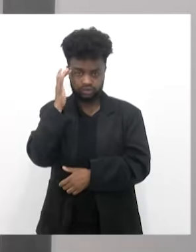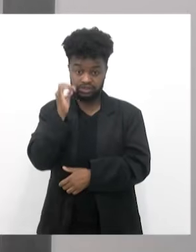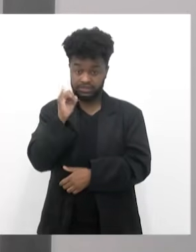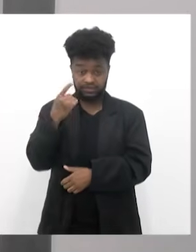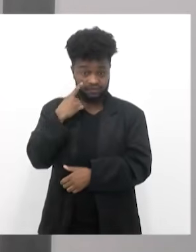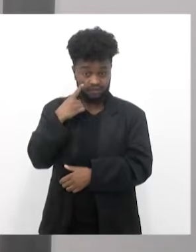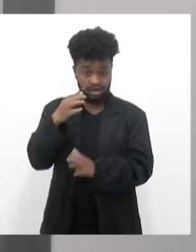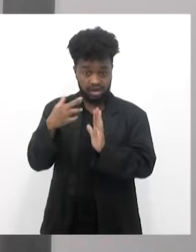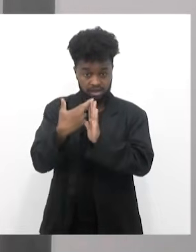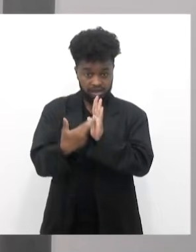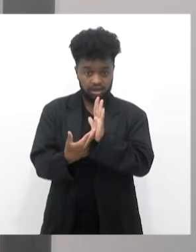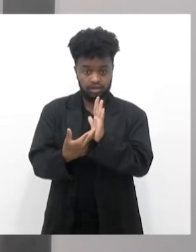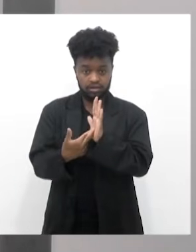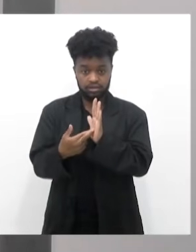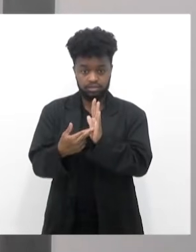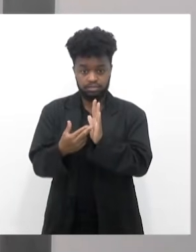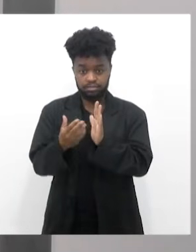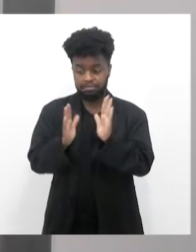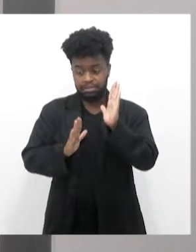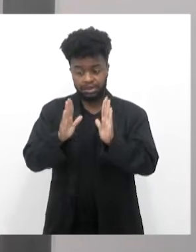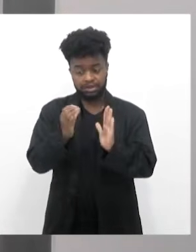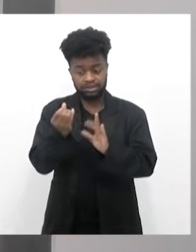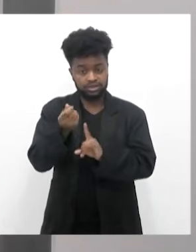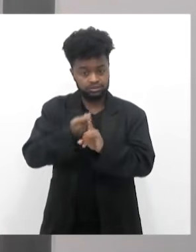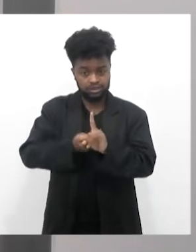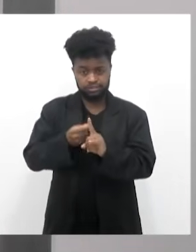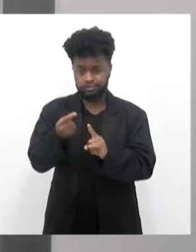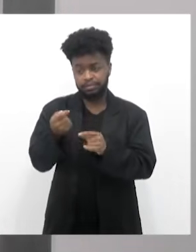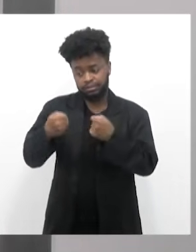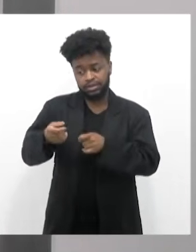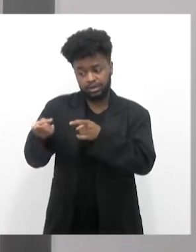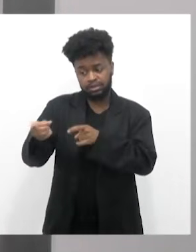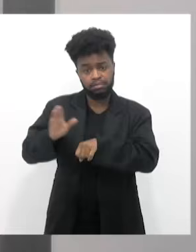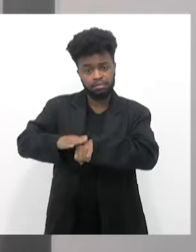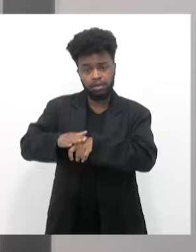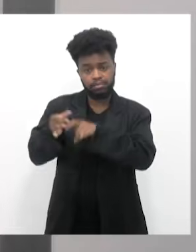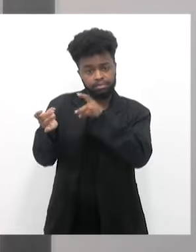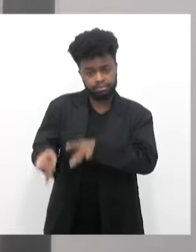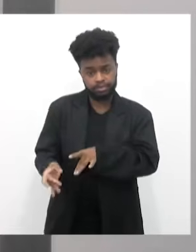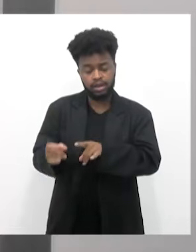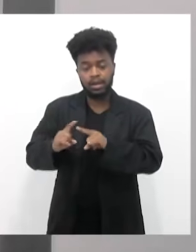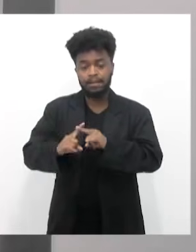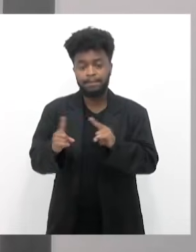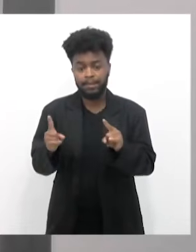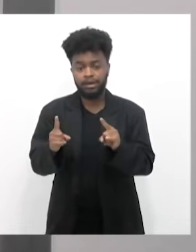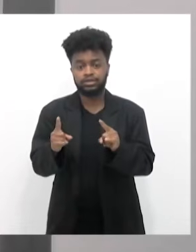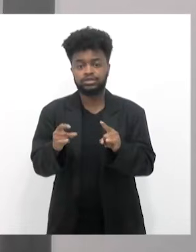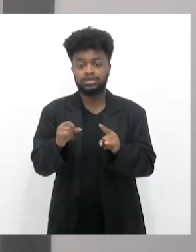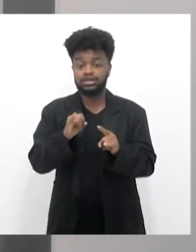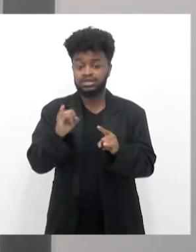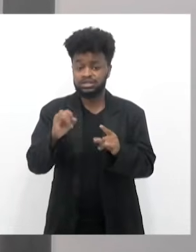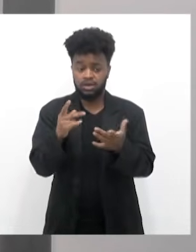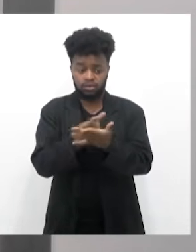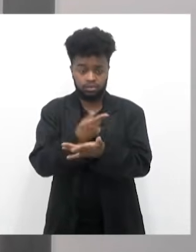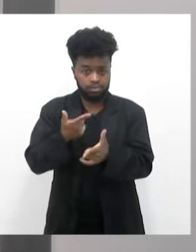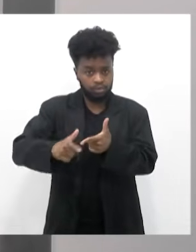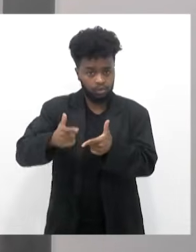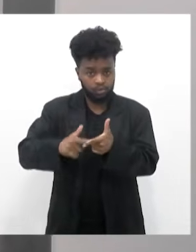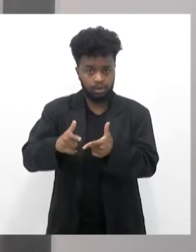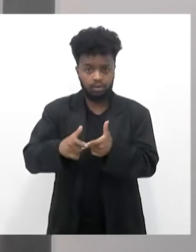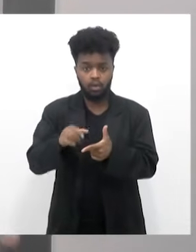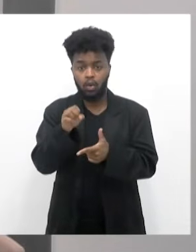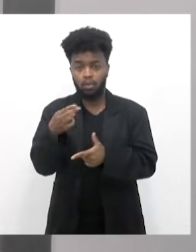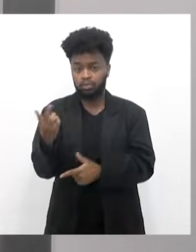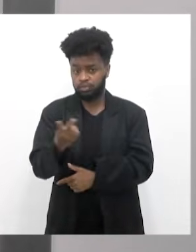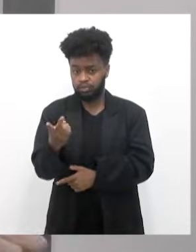regra dos próprios 6 meses, ele tem que se desincompatibilizar e vai gerar dupla vacância. Mas, como eu falei, se acontecer um infortúnio, a dupla